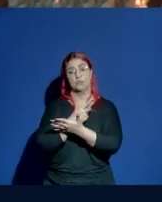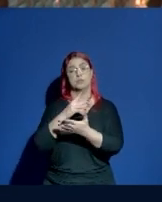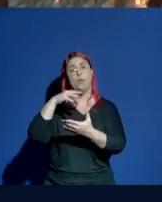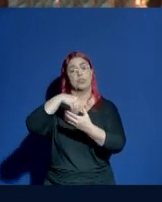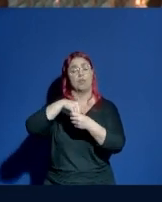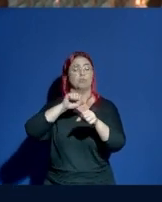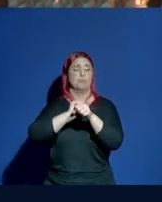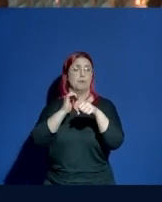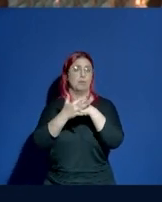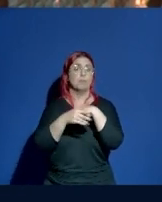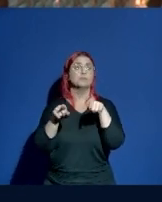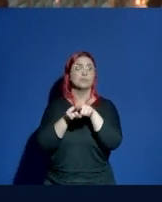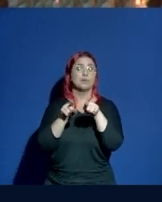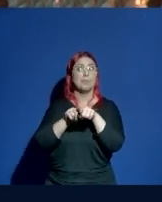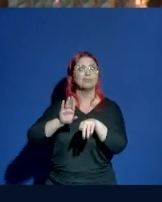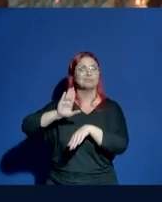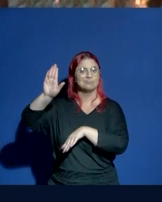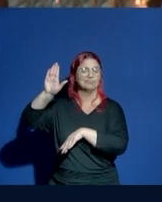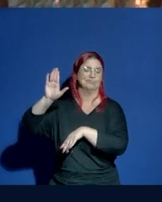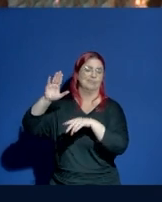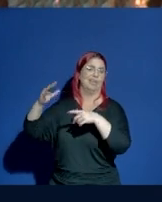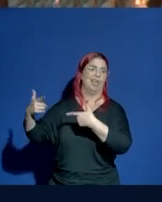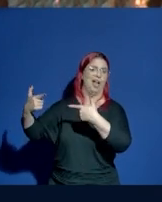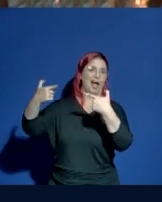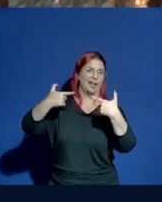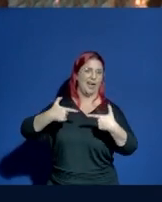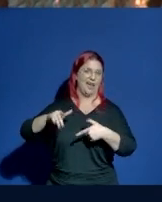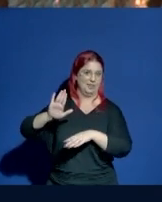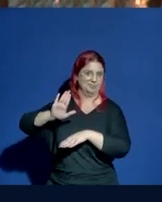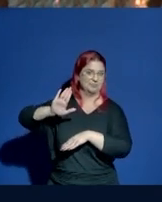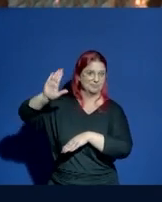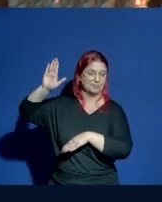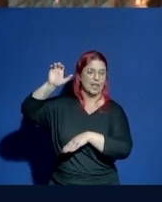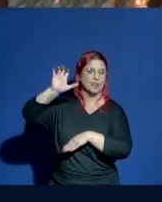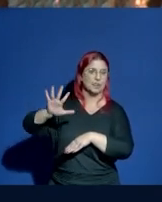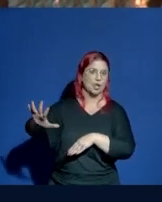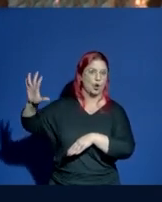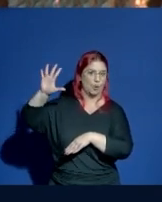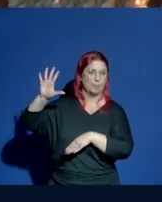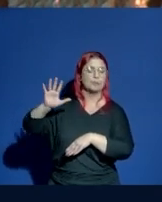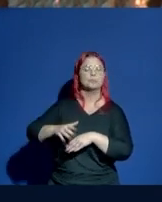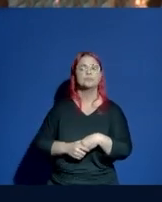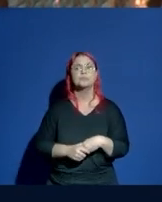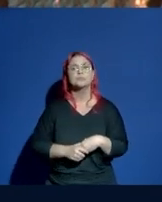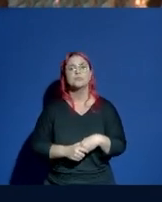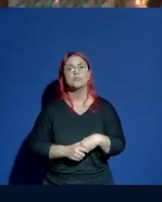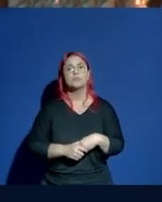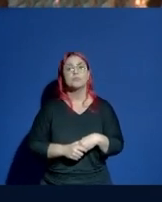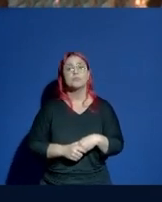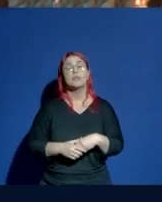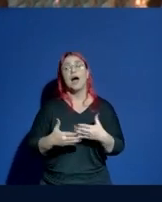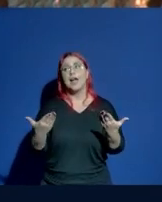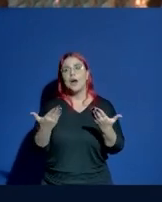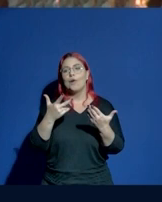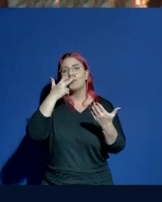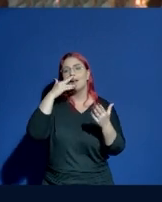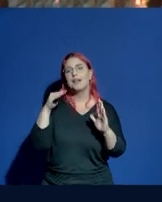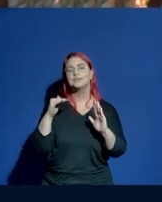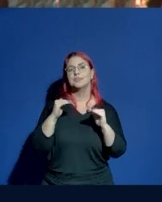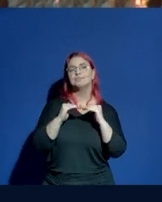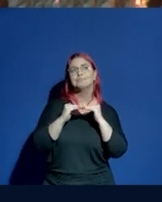da Guerra lá no leste europeu e aí agora a gente começa a notar um pouquinho mais da ressaca assim né